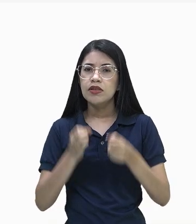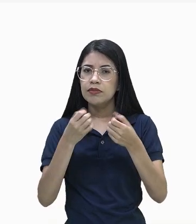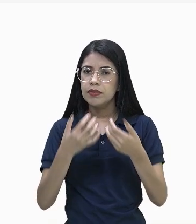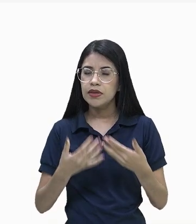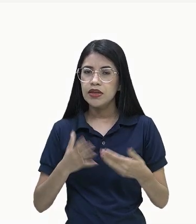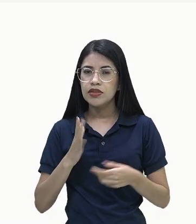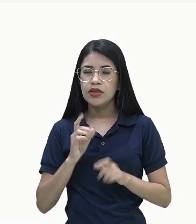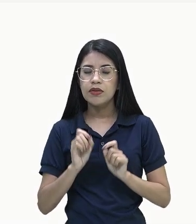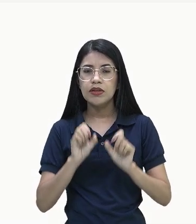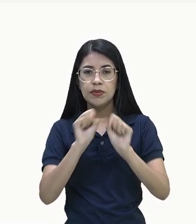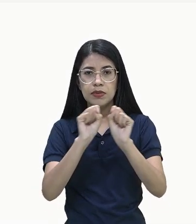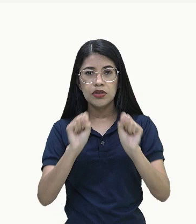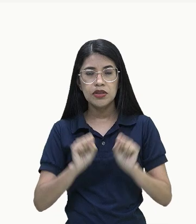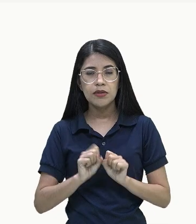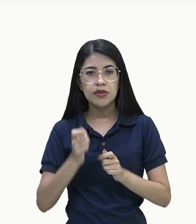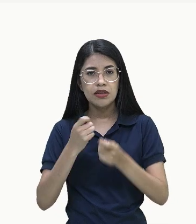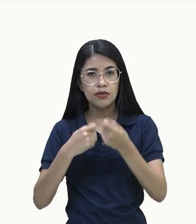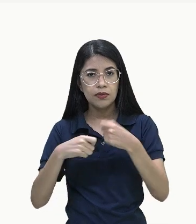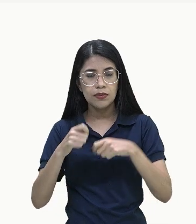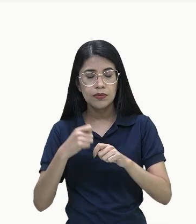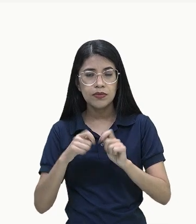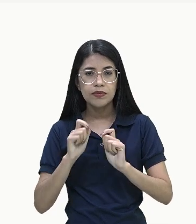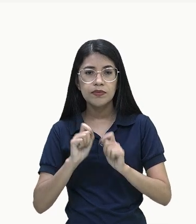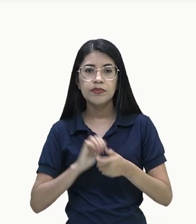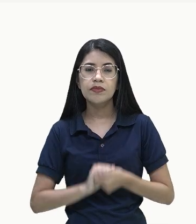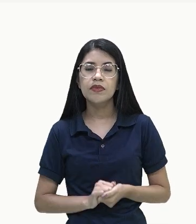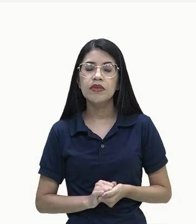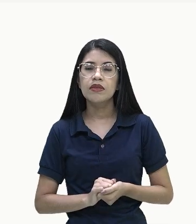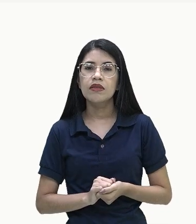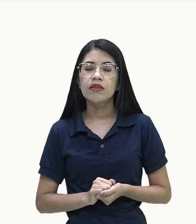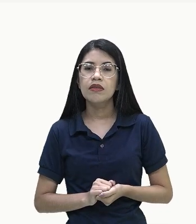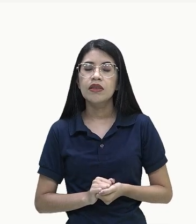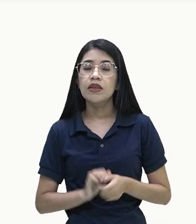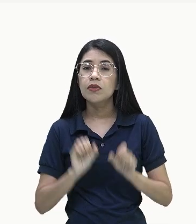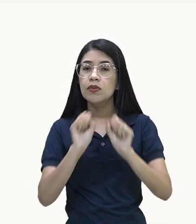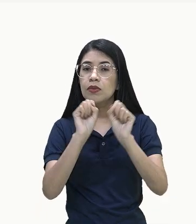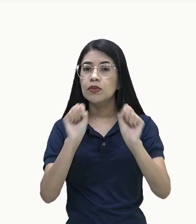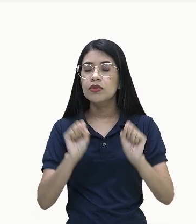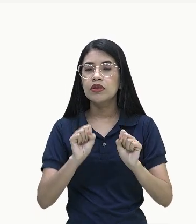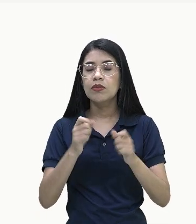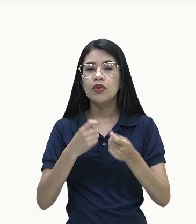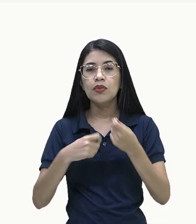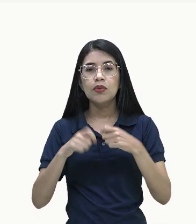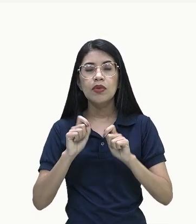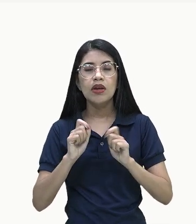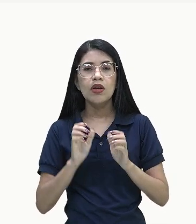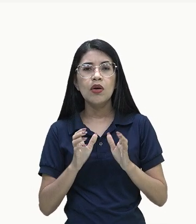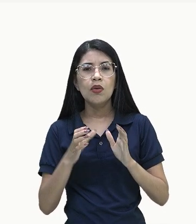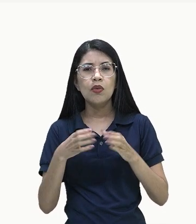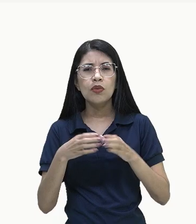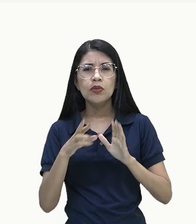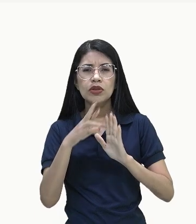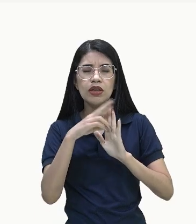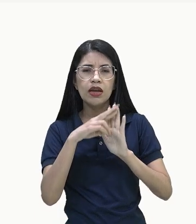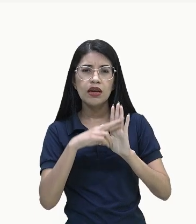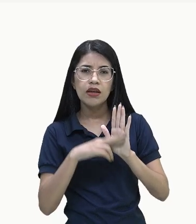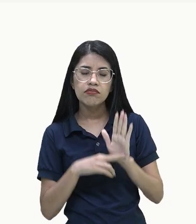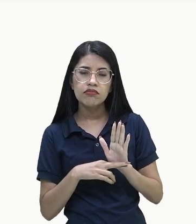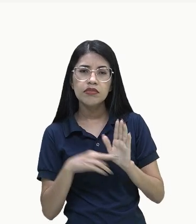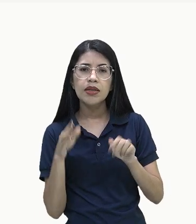vocês, são sistemas econômicos. E um sistema econômico nada mais é que um conjunto de regras